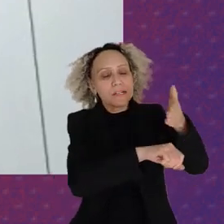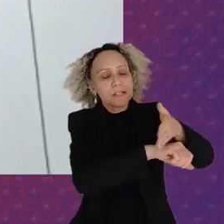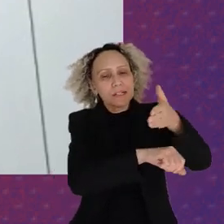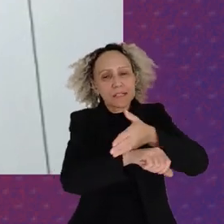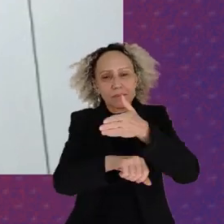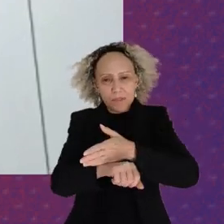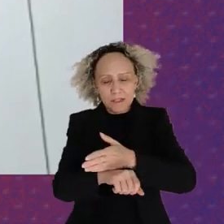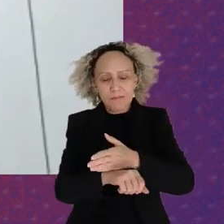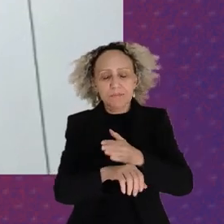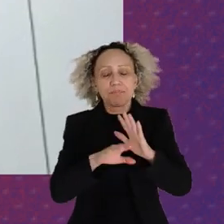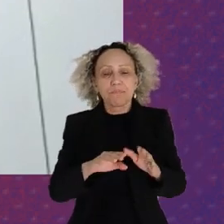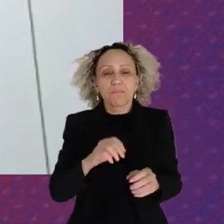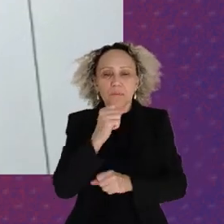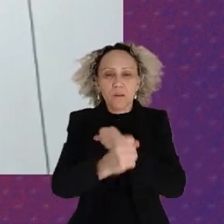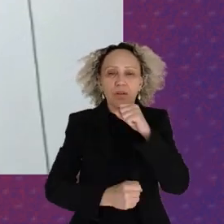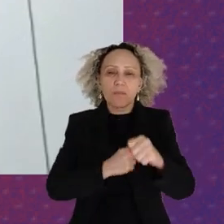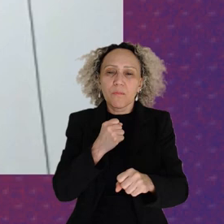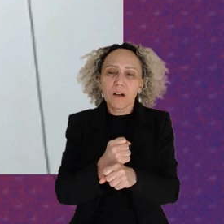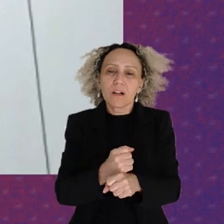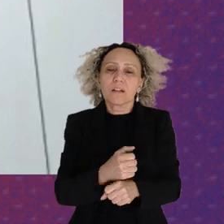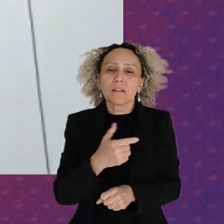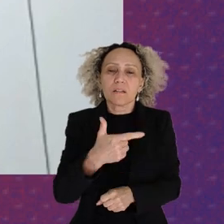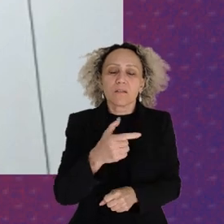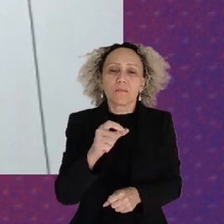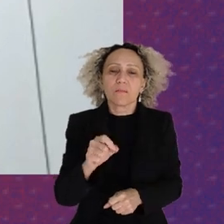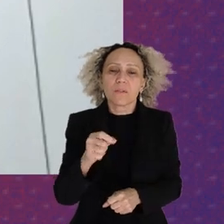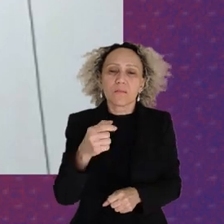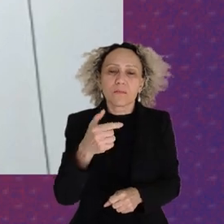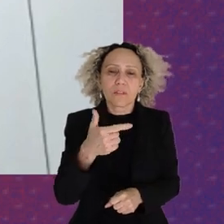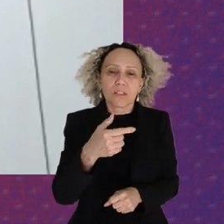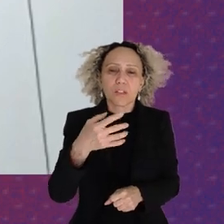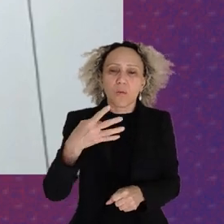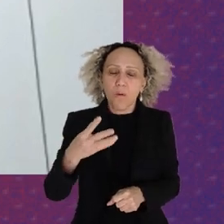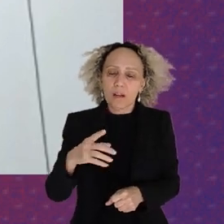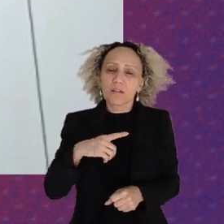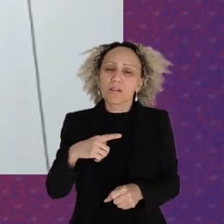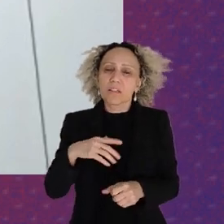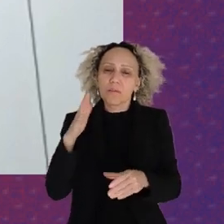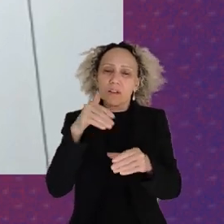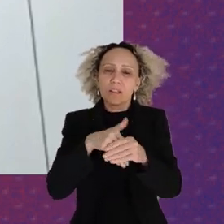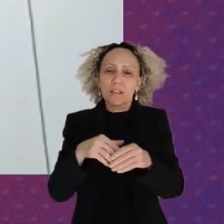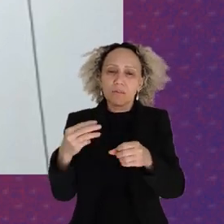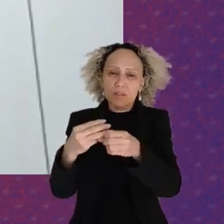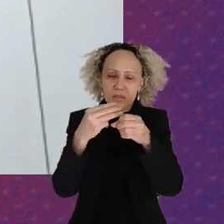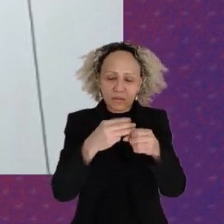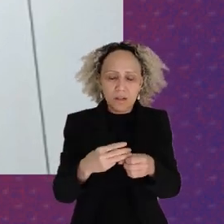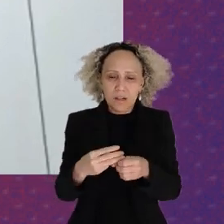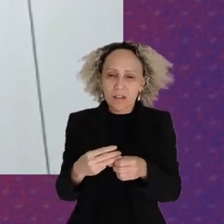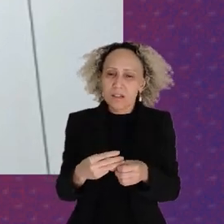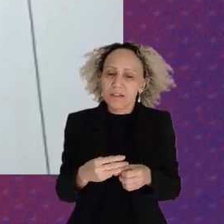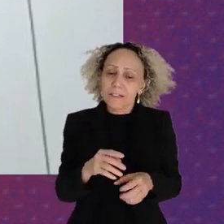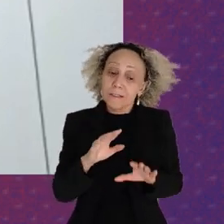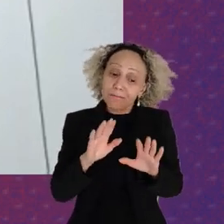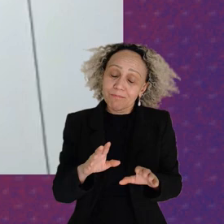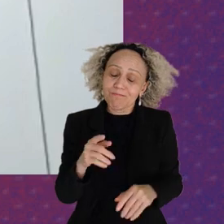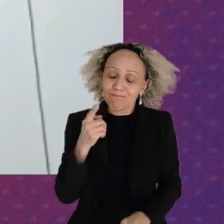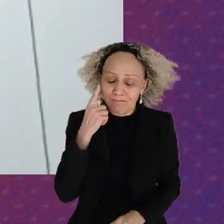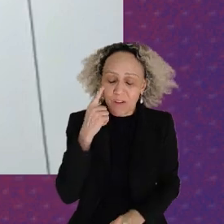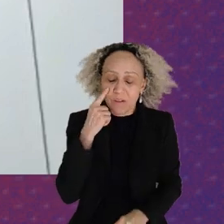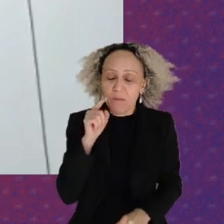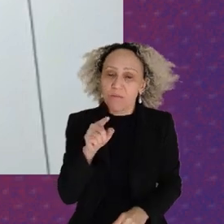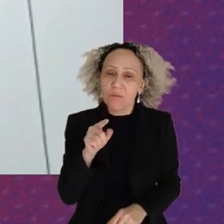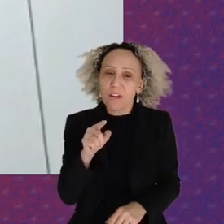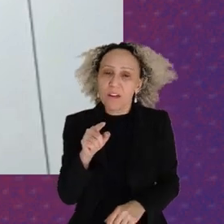temos as eleições municipais, então certamente a gente vai ver, infelizmente, um aumento nesses casos de violência política contra